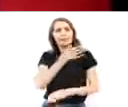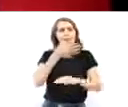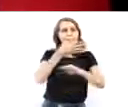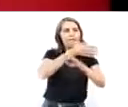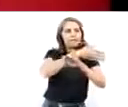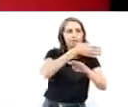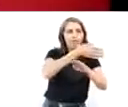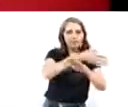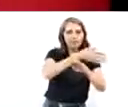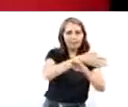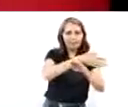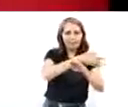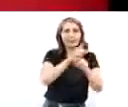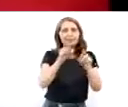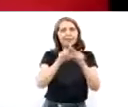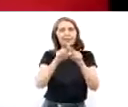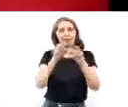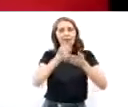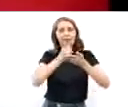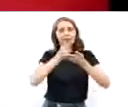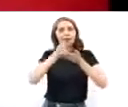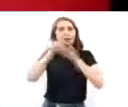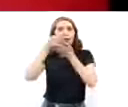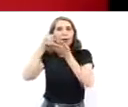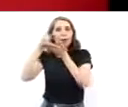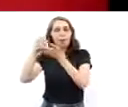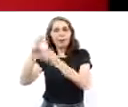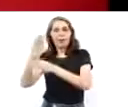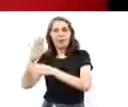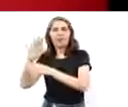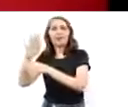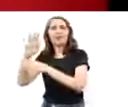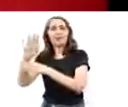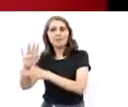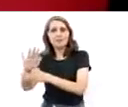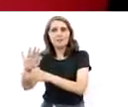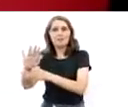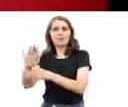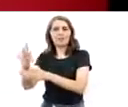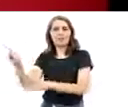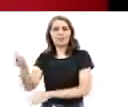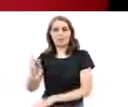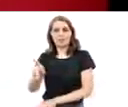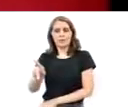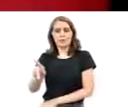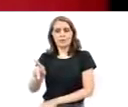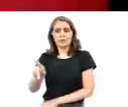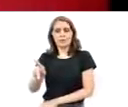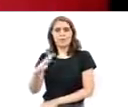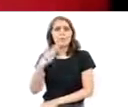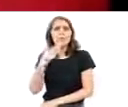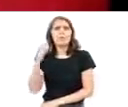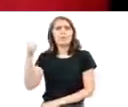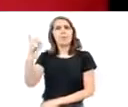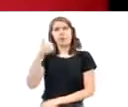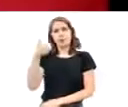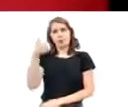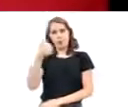à família, junto ao aluno, foi eficaz, foi gratificante. Então, nós temos aqui